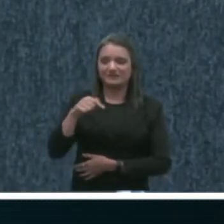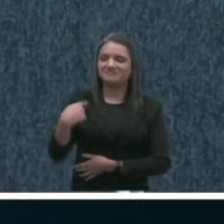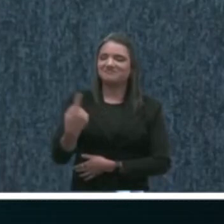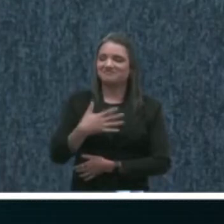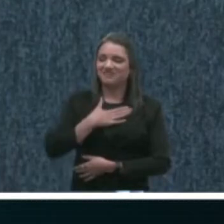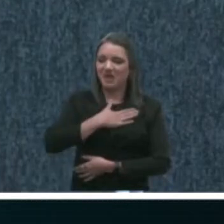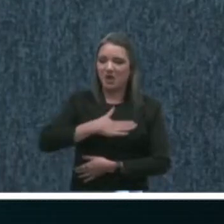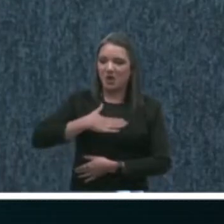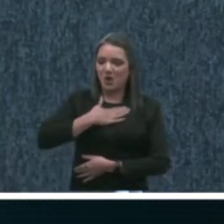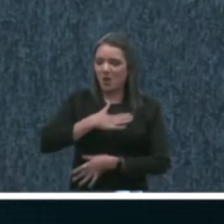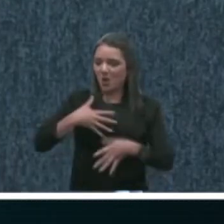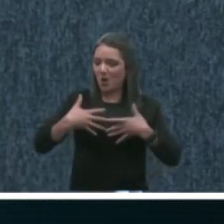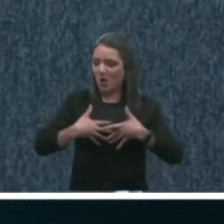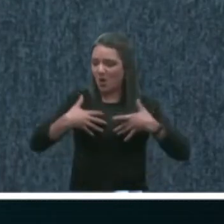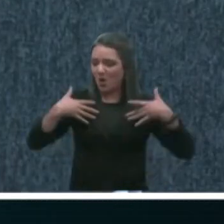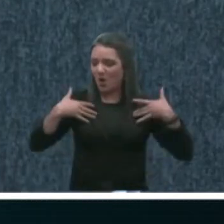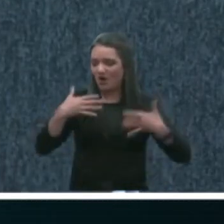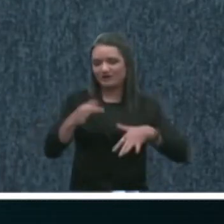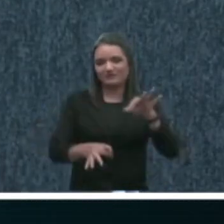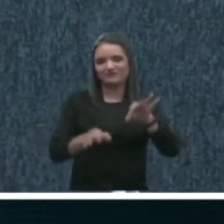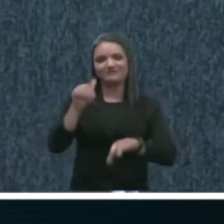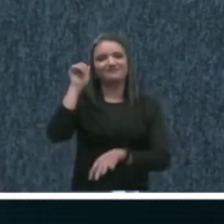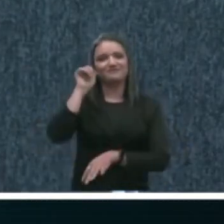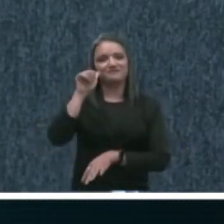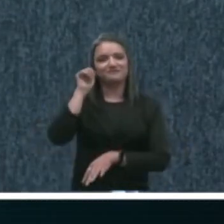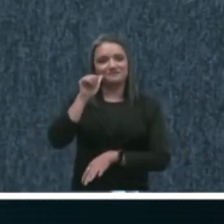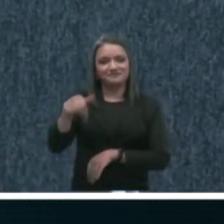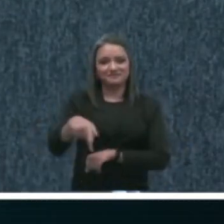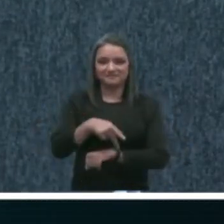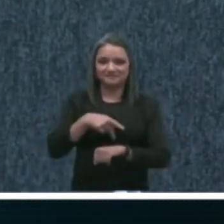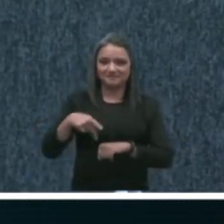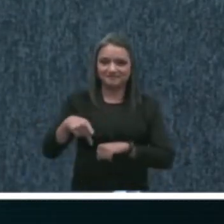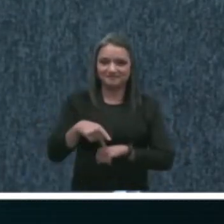a magistratura feminina do país, é uma